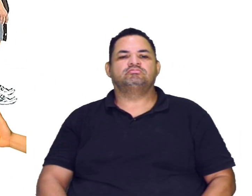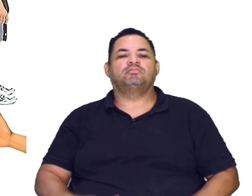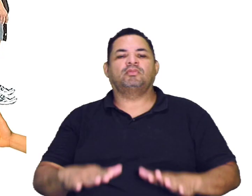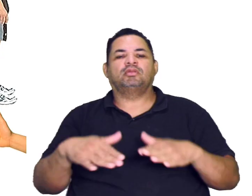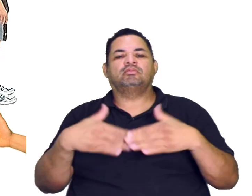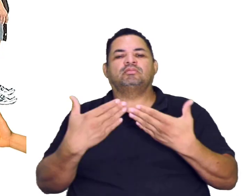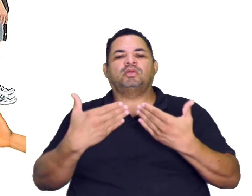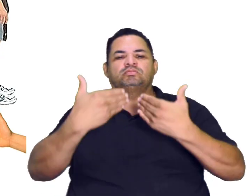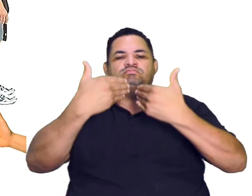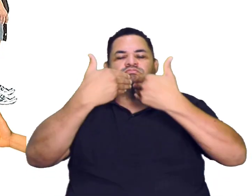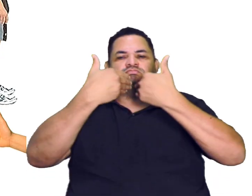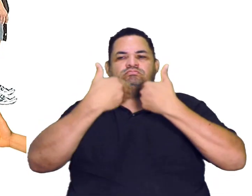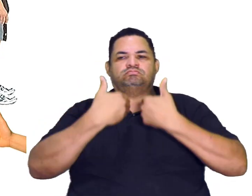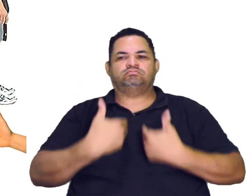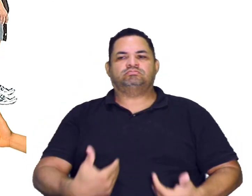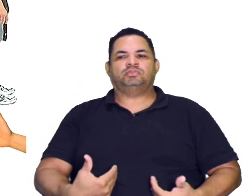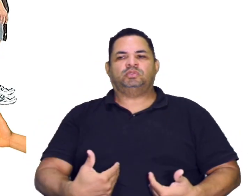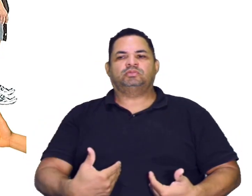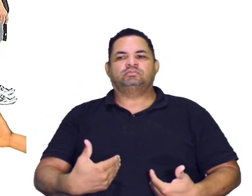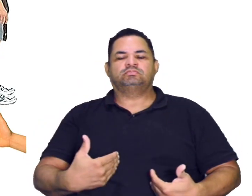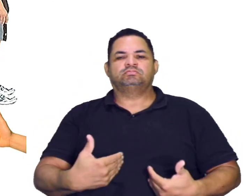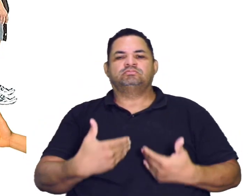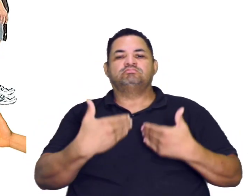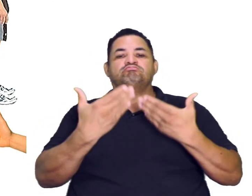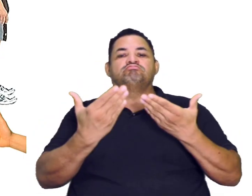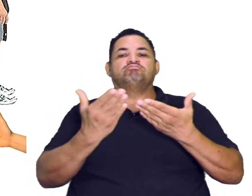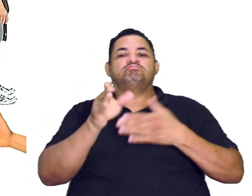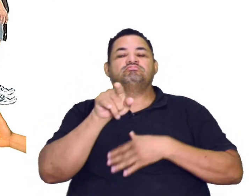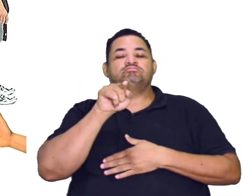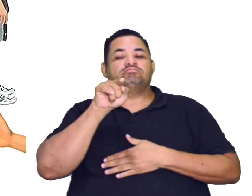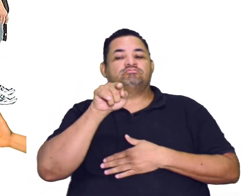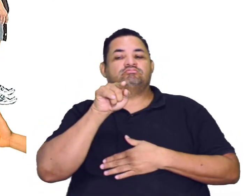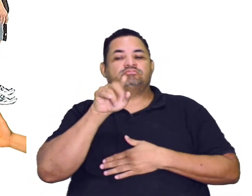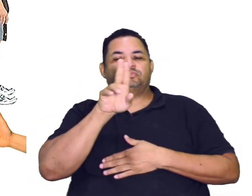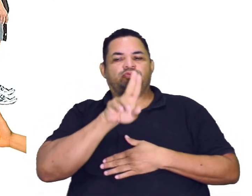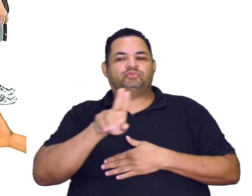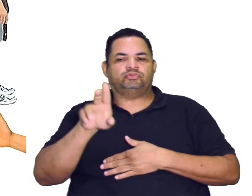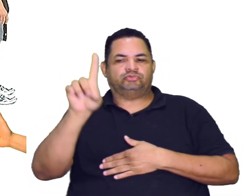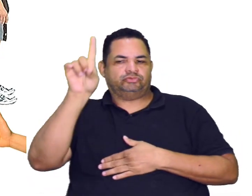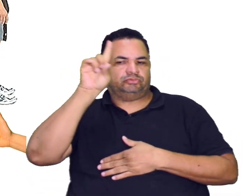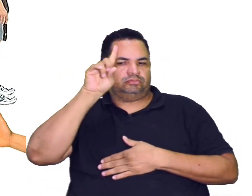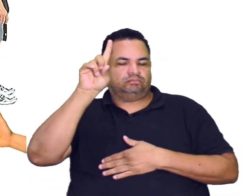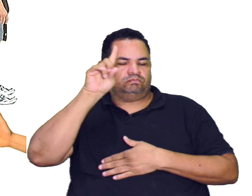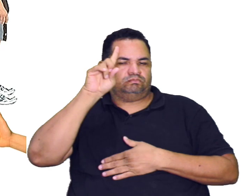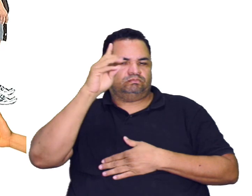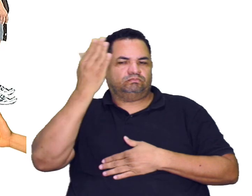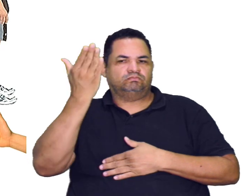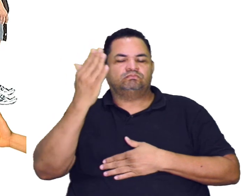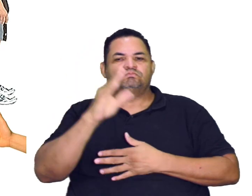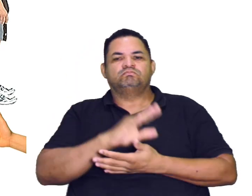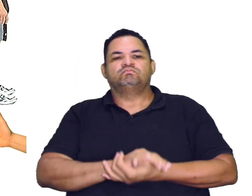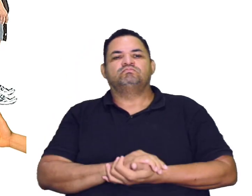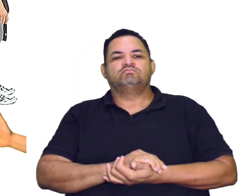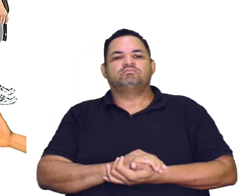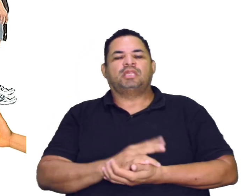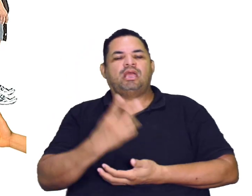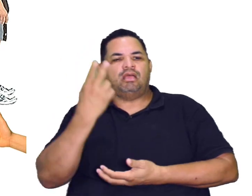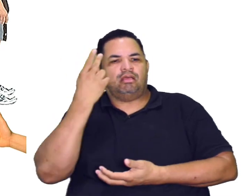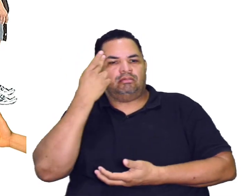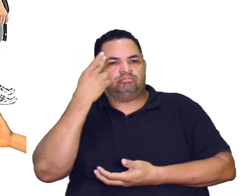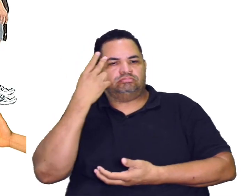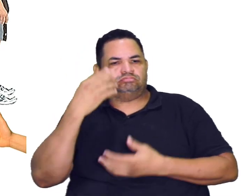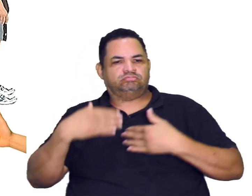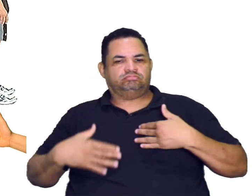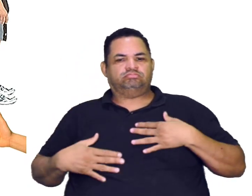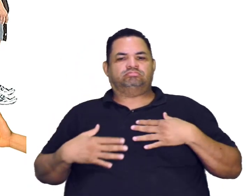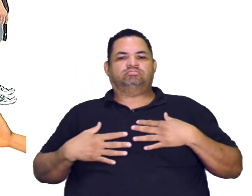estudante, qual sua postura, qual postura que você adota no seu dia a dia? Ah, prof, eu normalmente ando